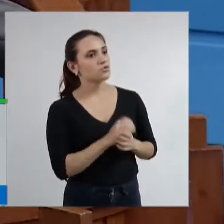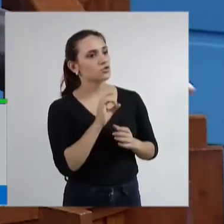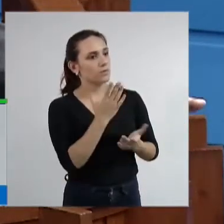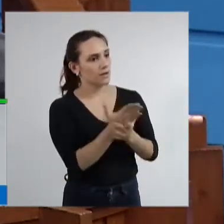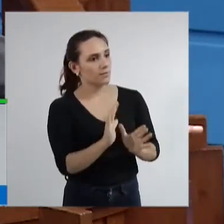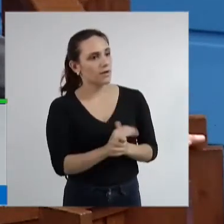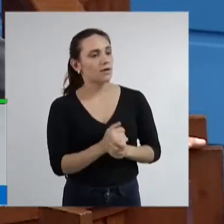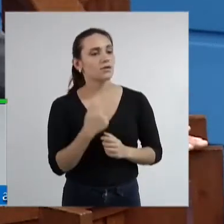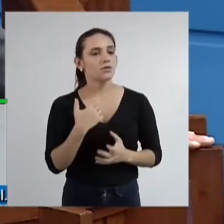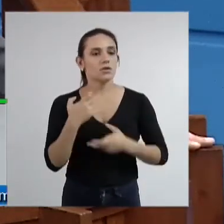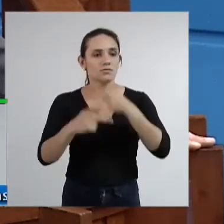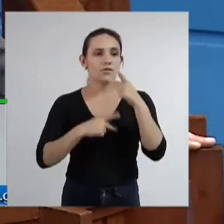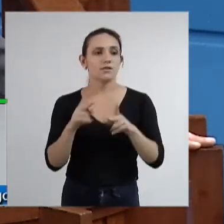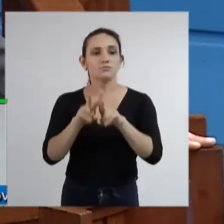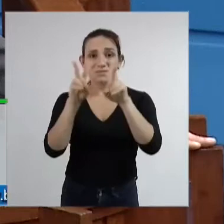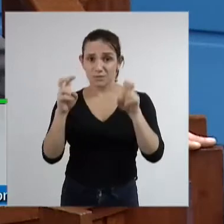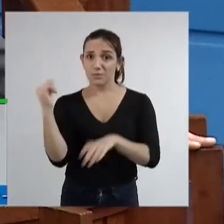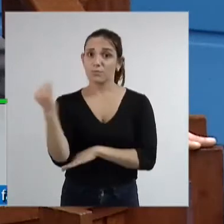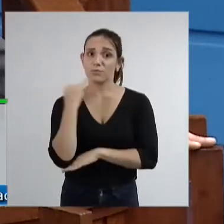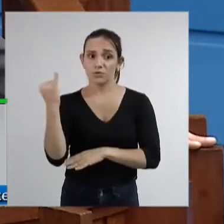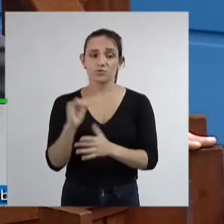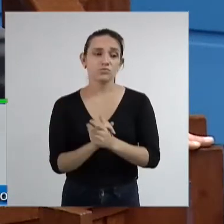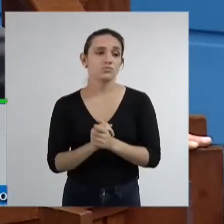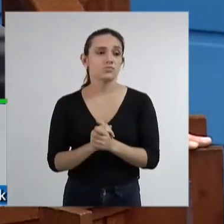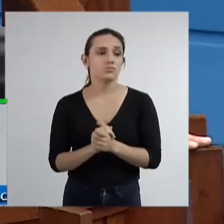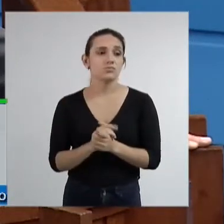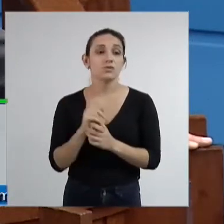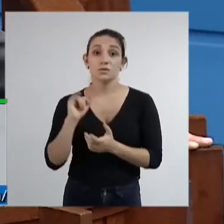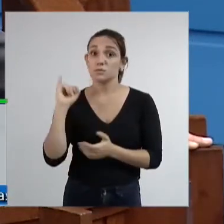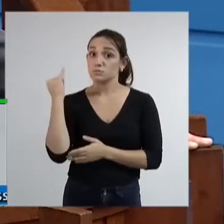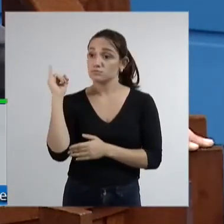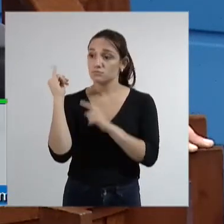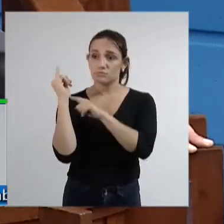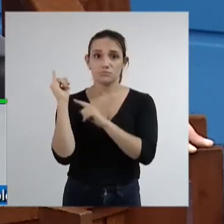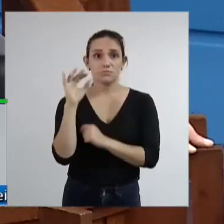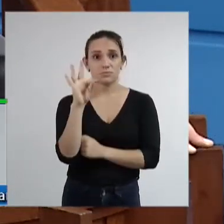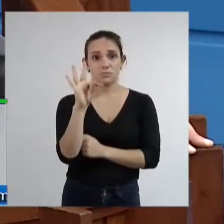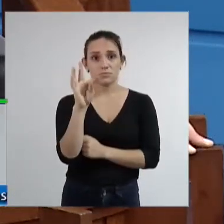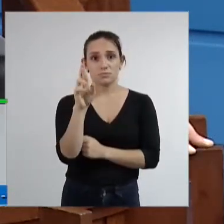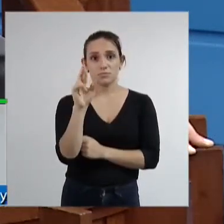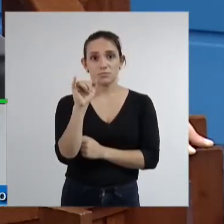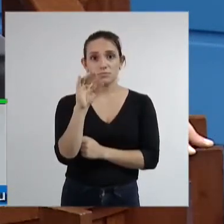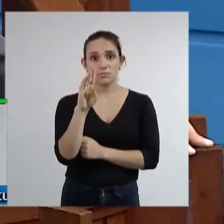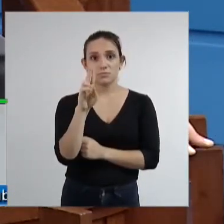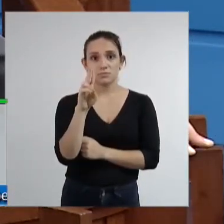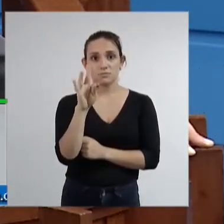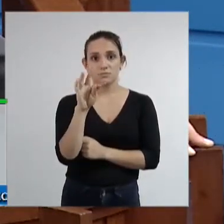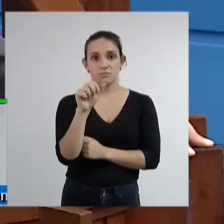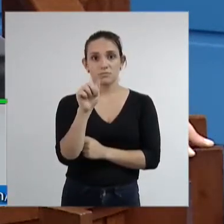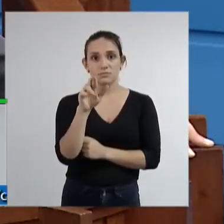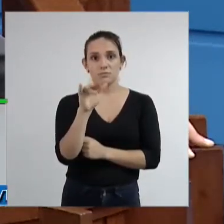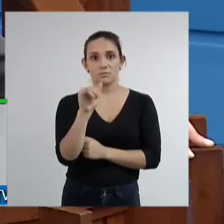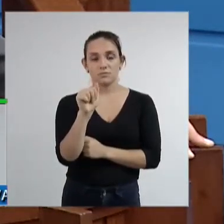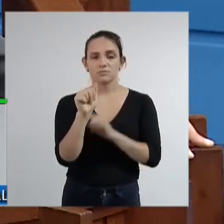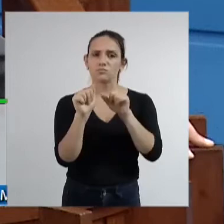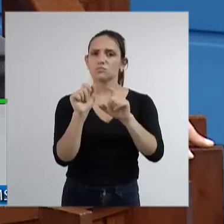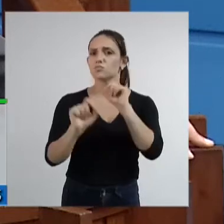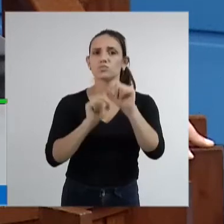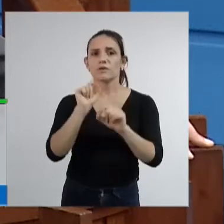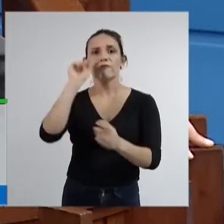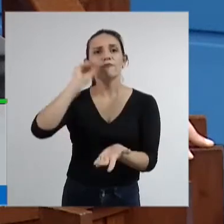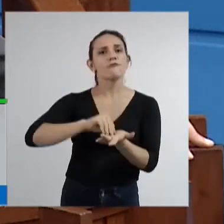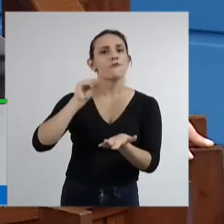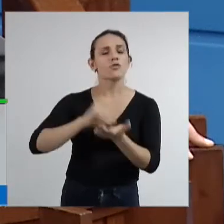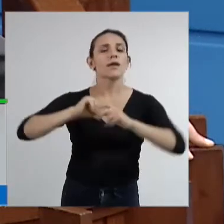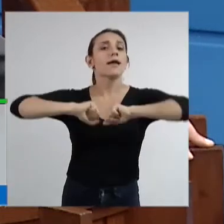presidente, gostaria só de tocar num assunto que é a questão tributária, já que eu falei aqui da COSIP. Eu acho que o que falta no Brasil é